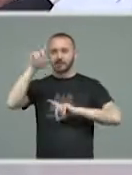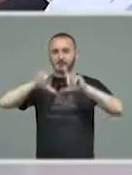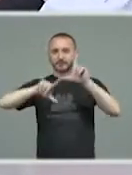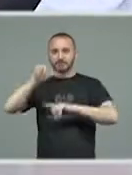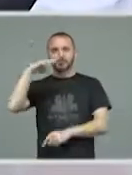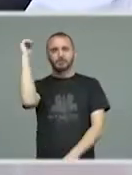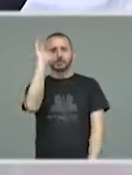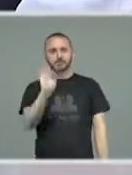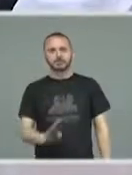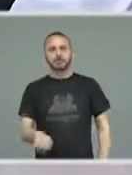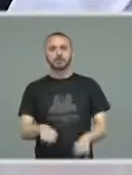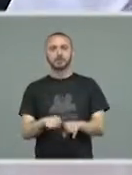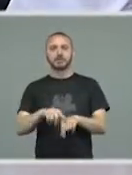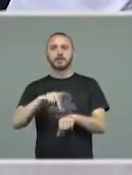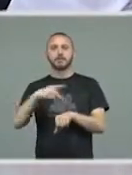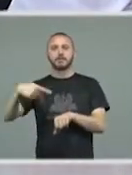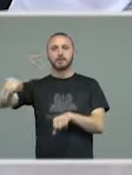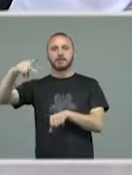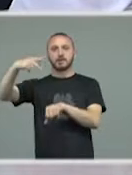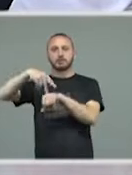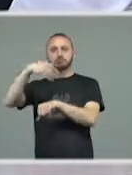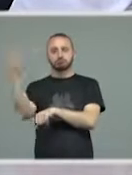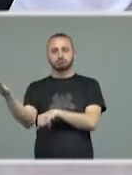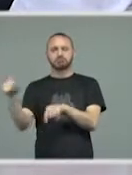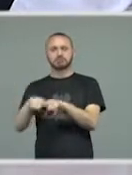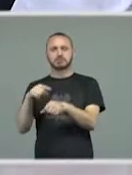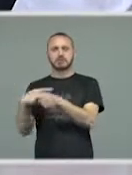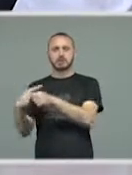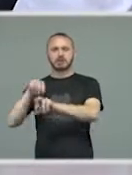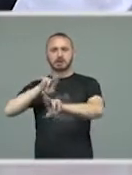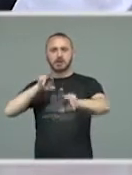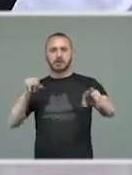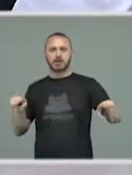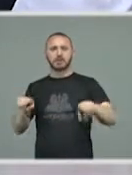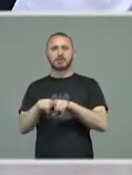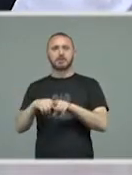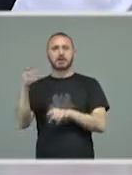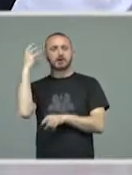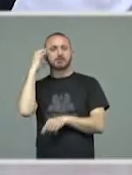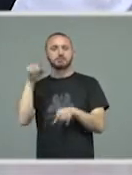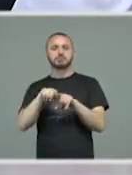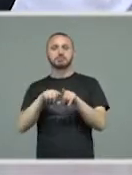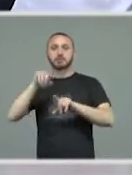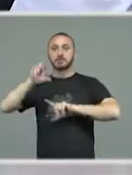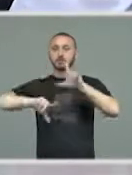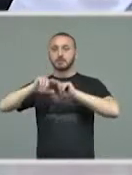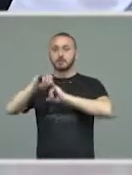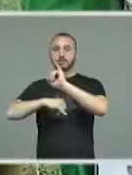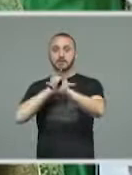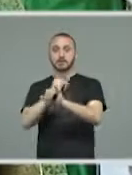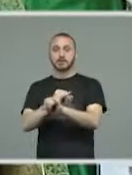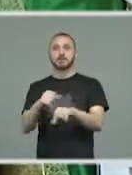Brasil, território nacional pela parabólica, em várias cidades, canal aberto, rádio, TV, os